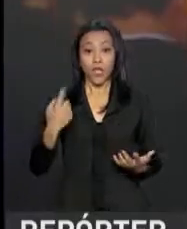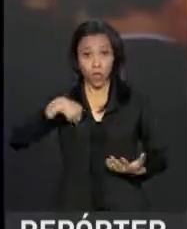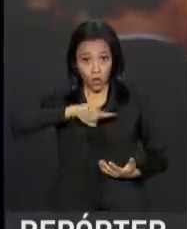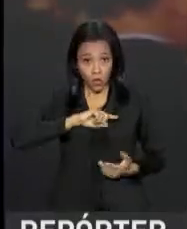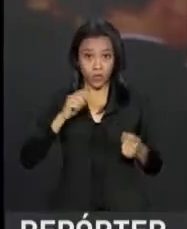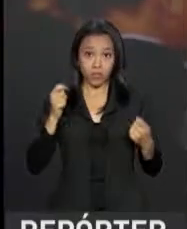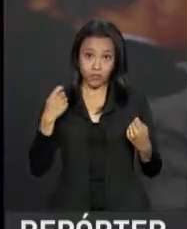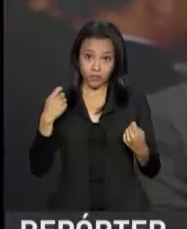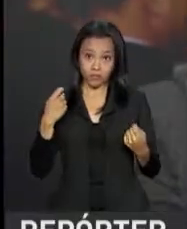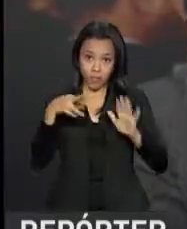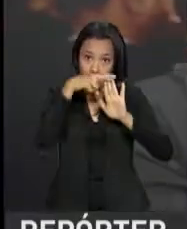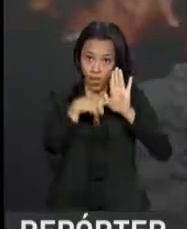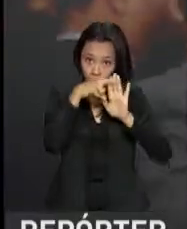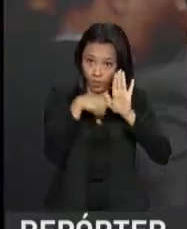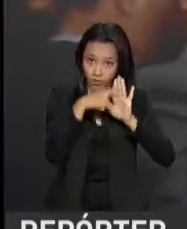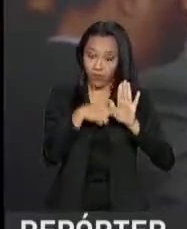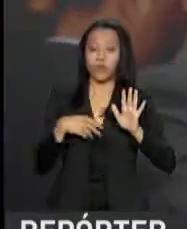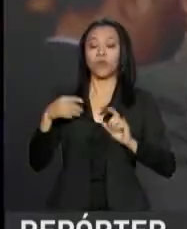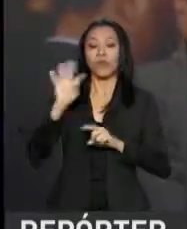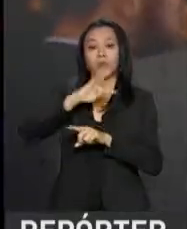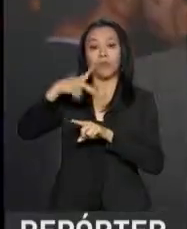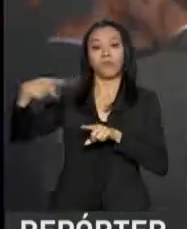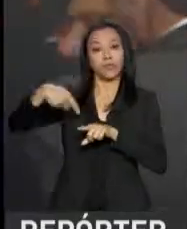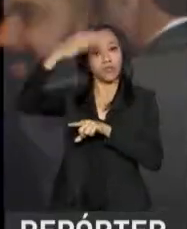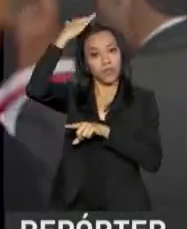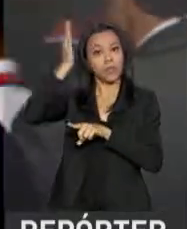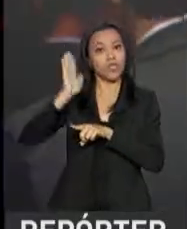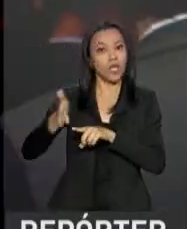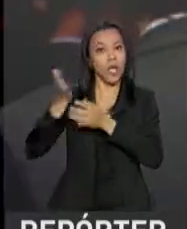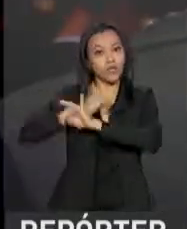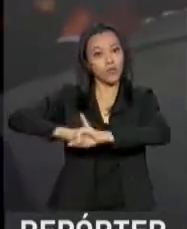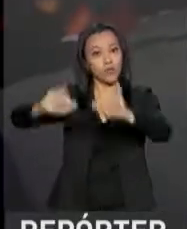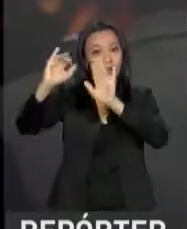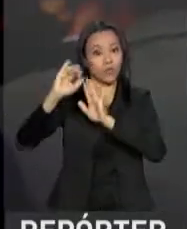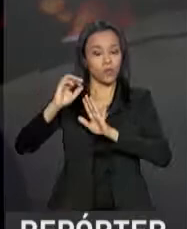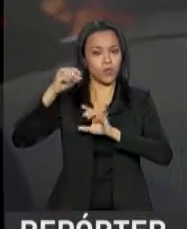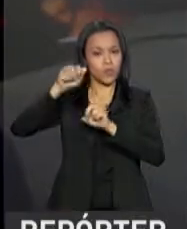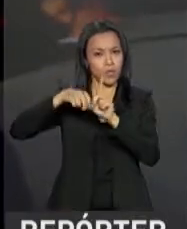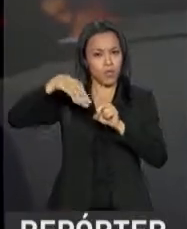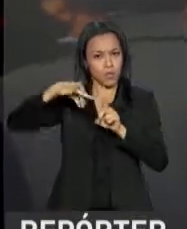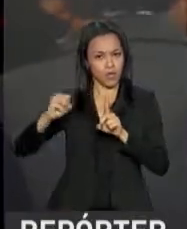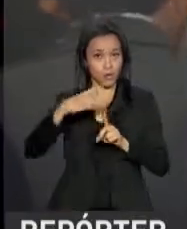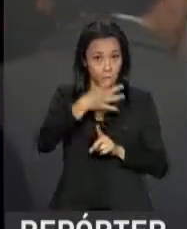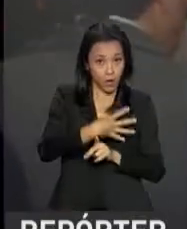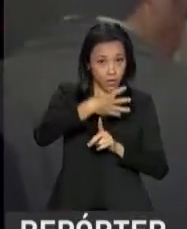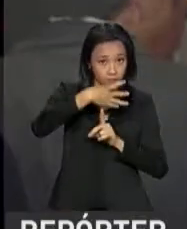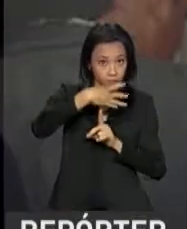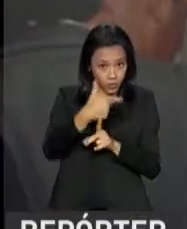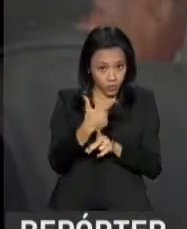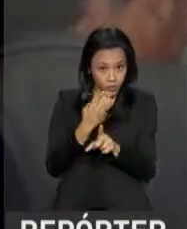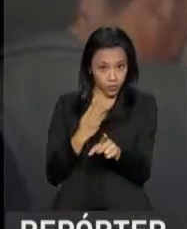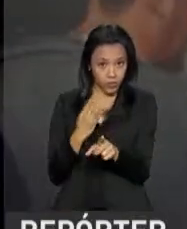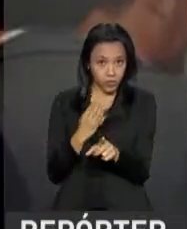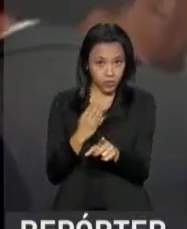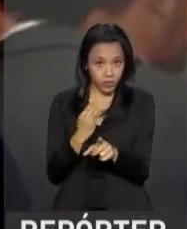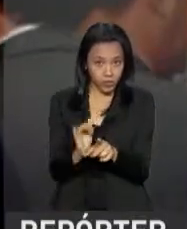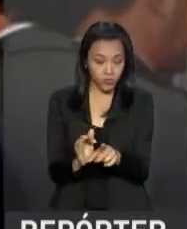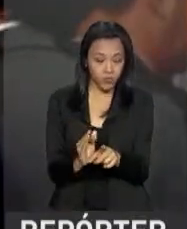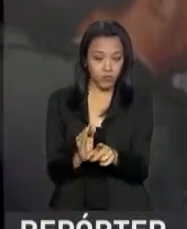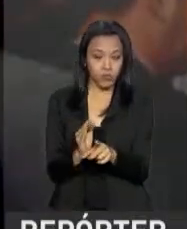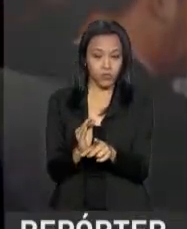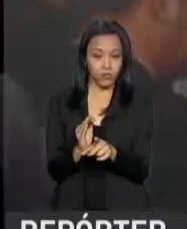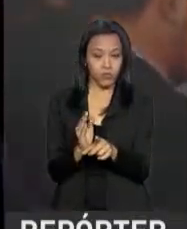regulamentando apresentei-me já lançou essa linha o máximo valor 52 bilhões e hoje nós lamentamos